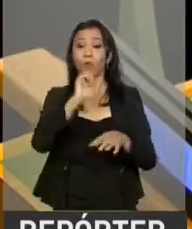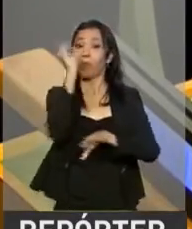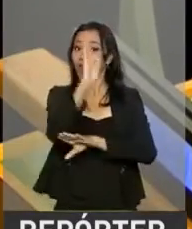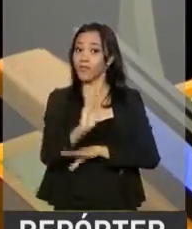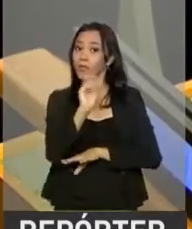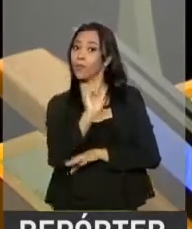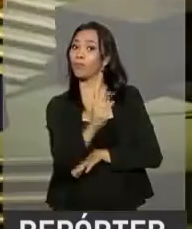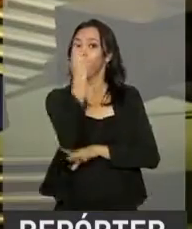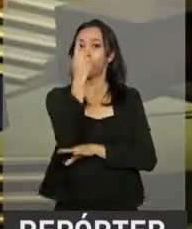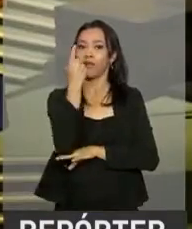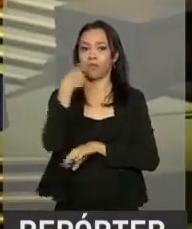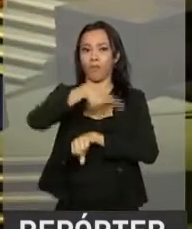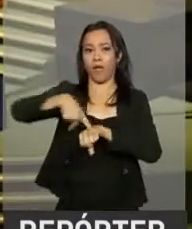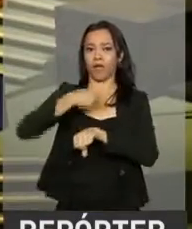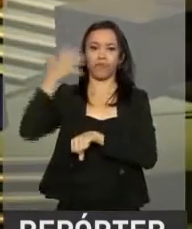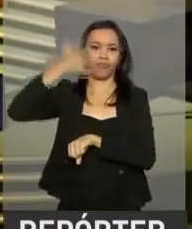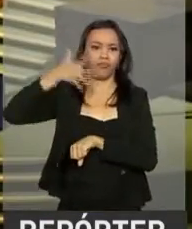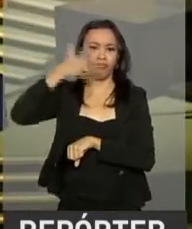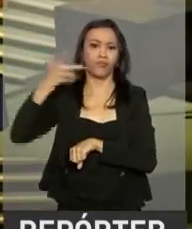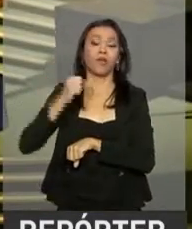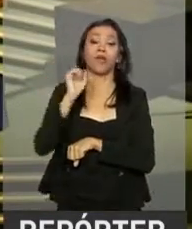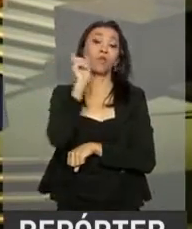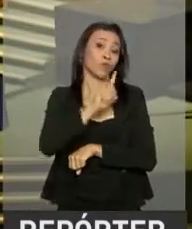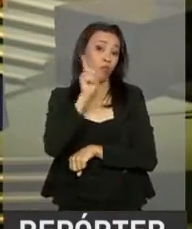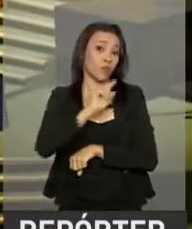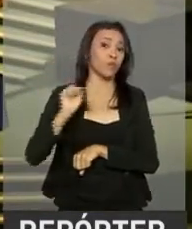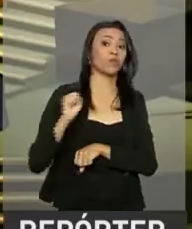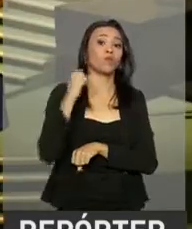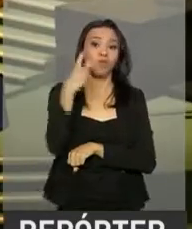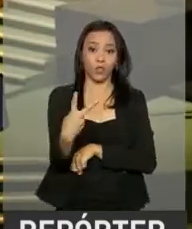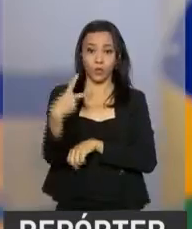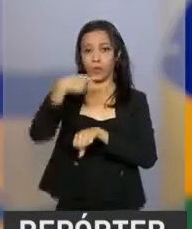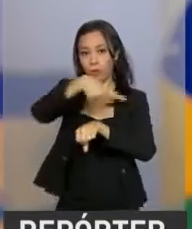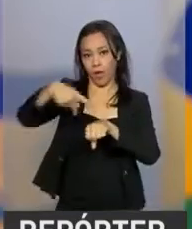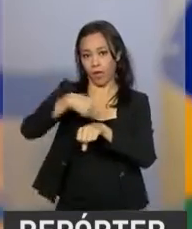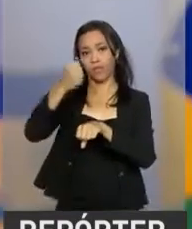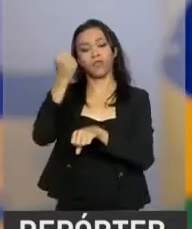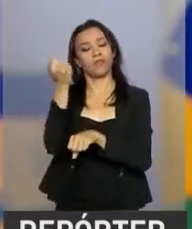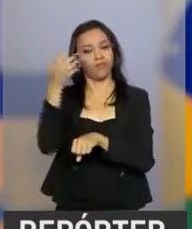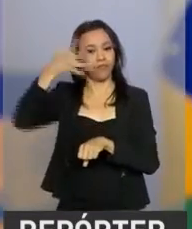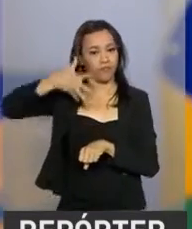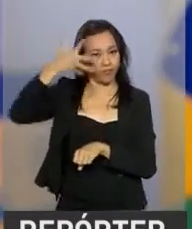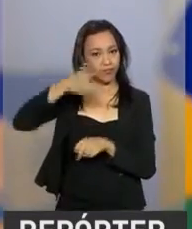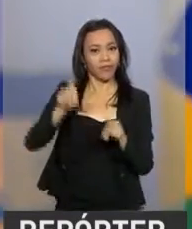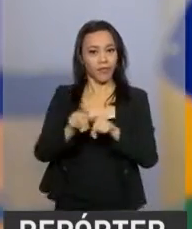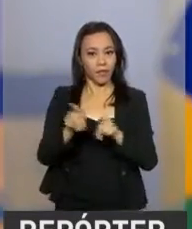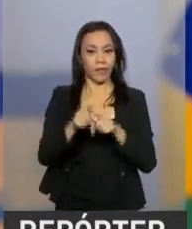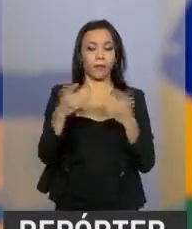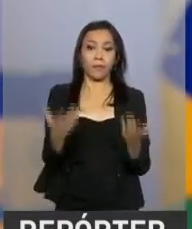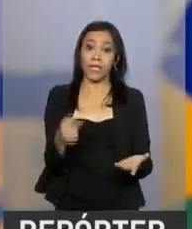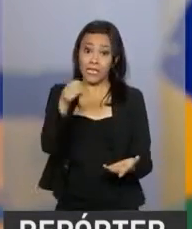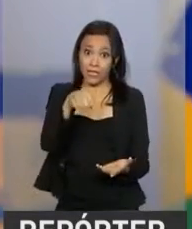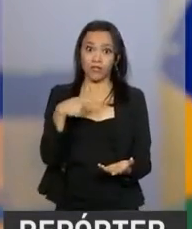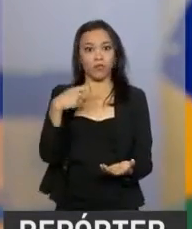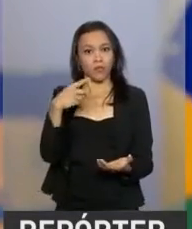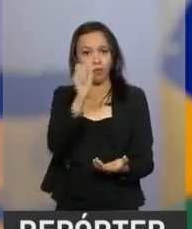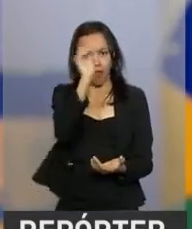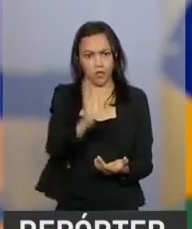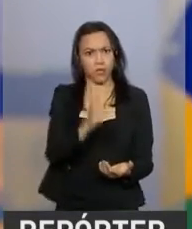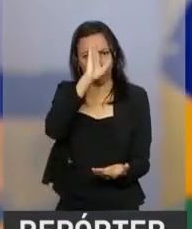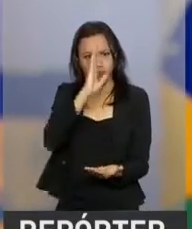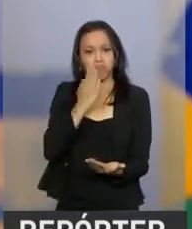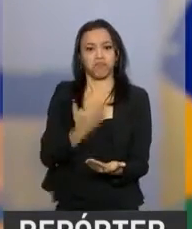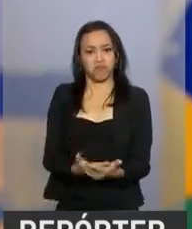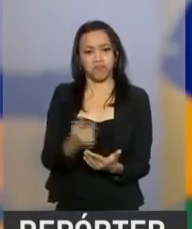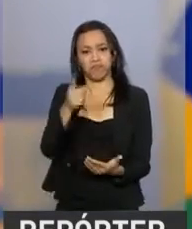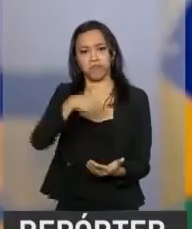primeiro orador e os Estados Unidos como segundo na condição de país anfitrião. Isso reflete a credibilidade do Brasil, o compromisso